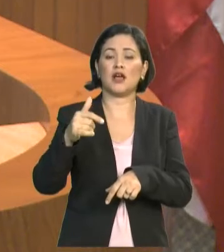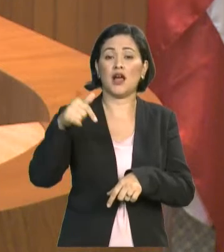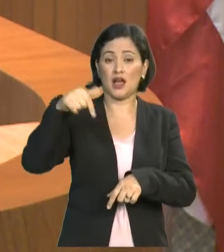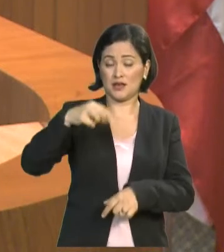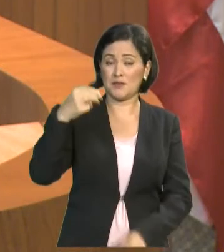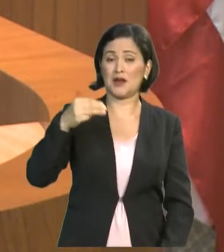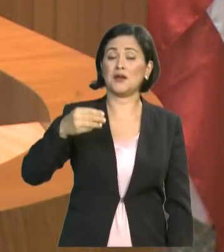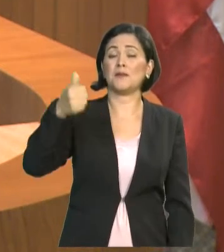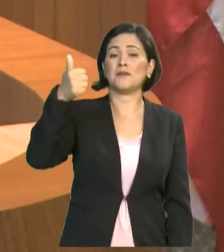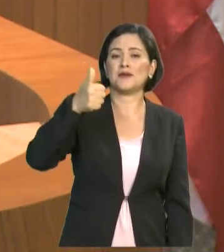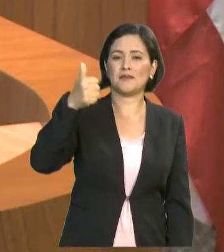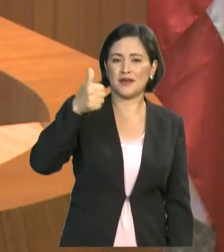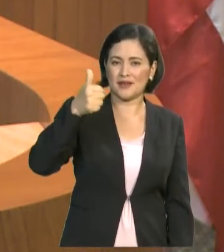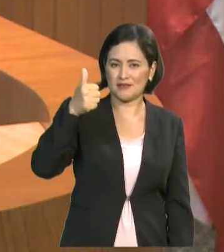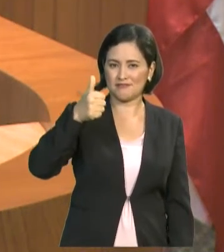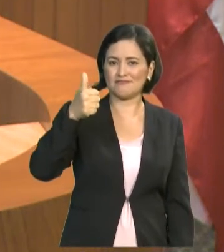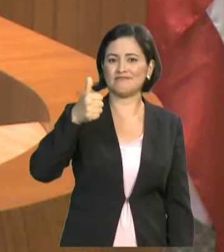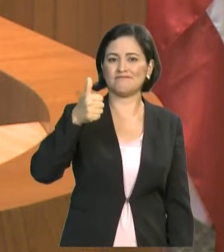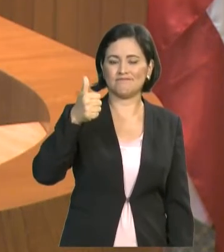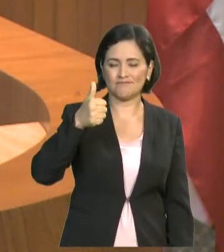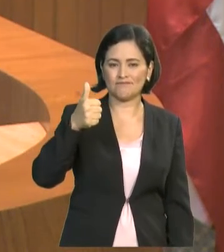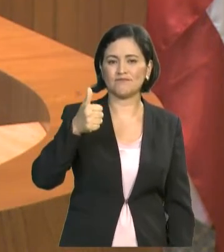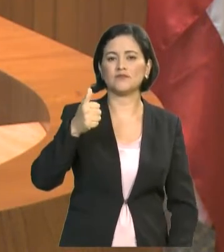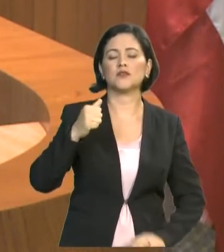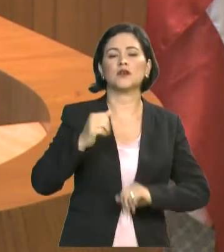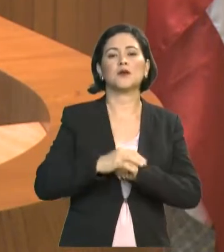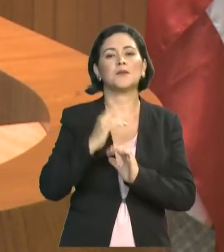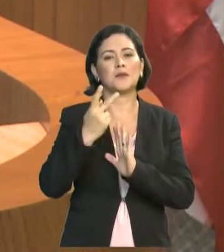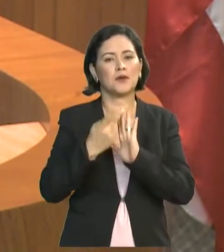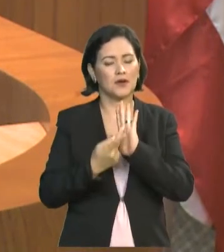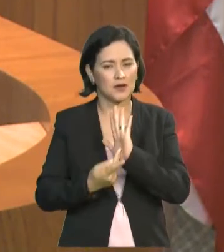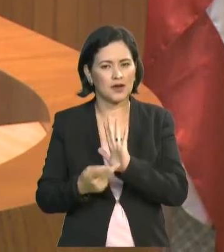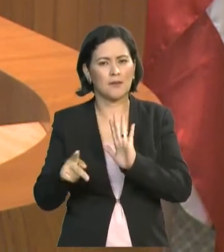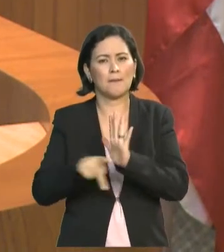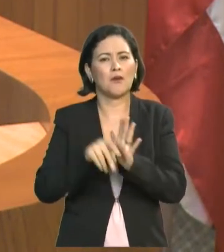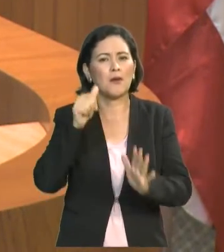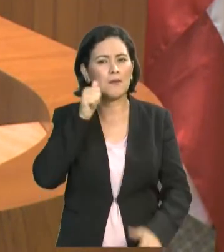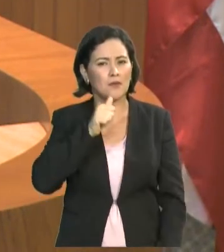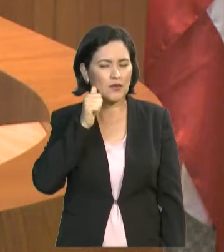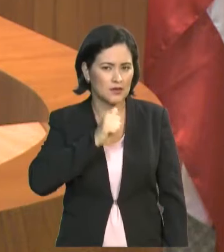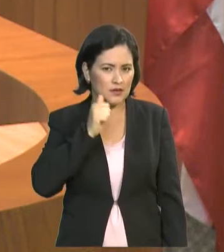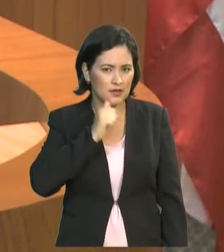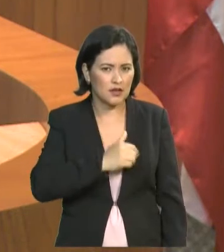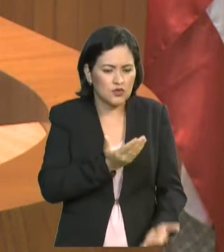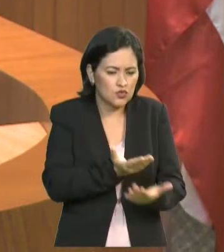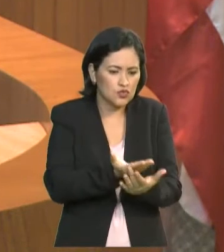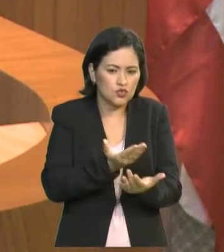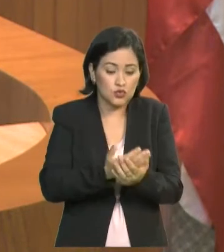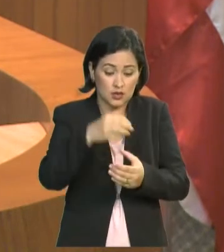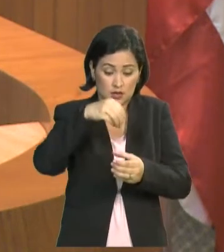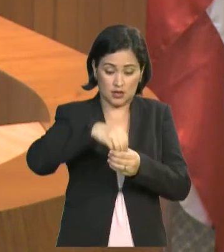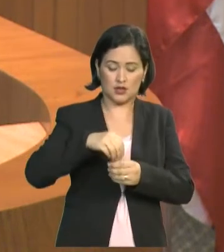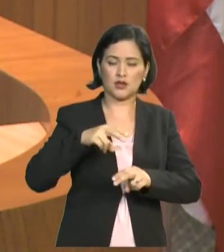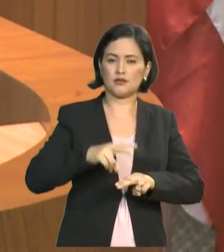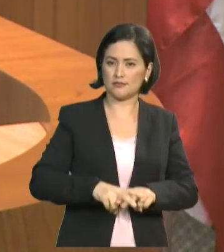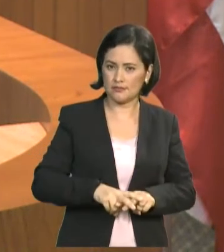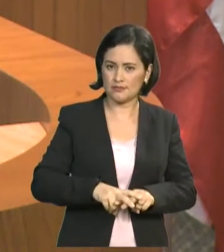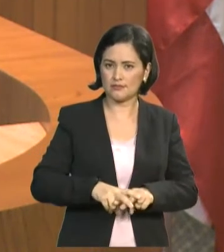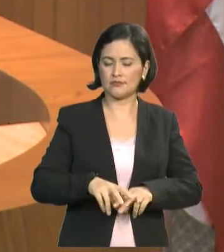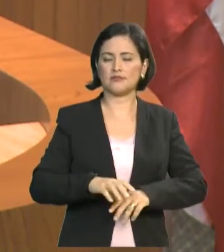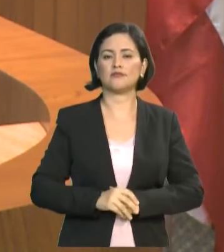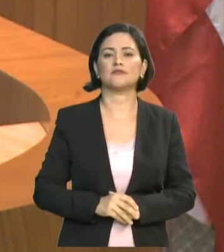de ressocialização dessas mulheres e dos presos do nosso estado do Maranhão. Enquanto